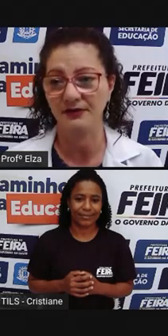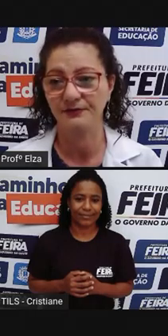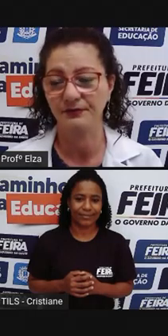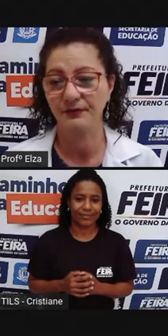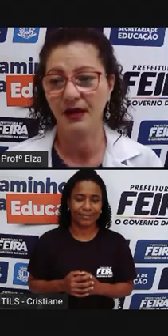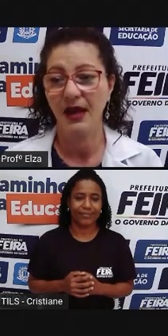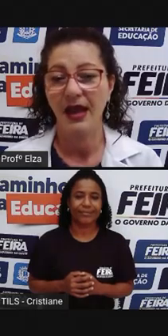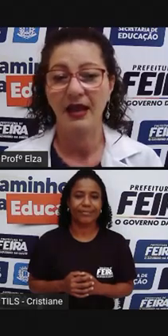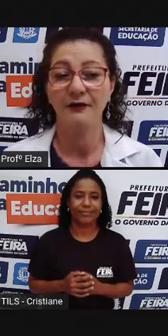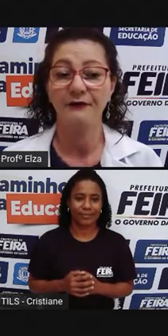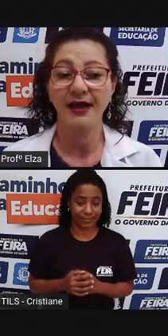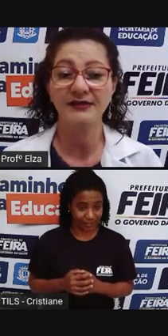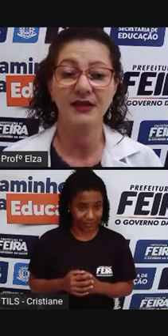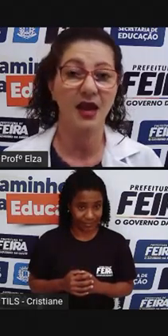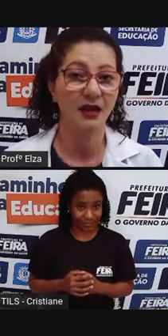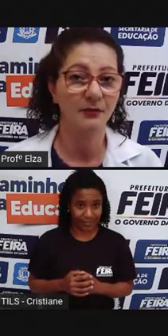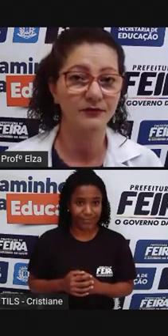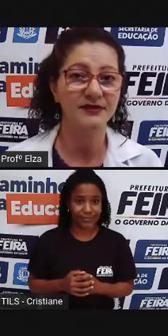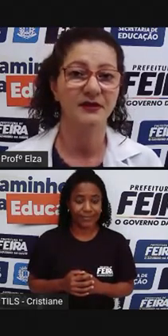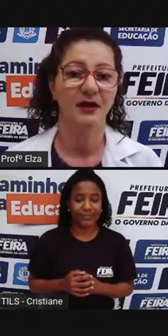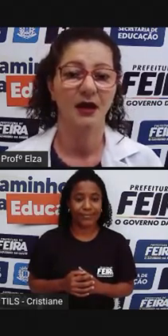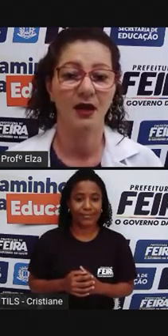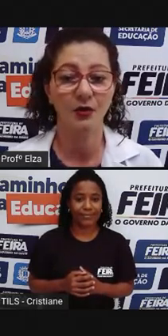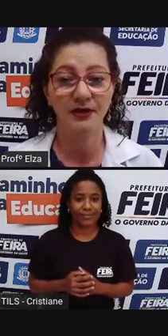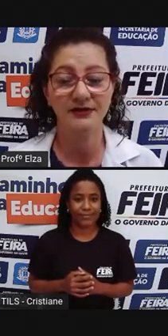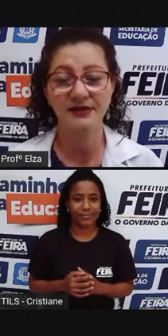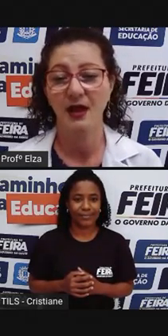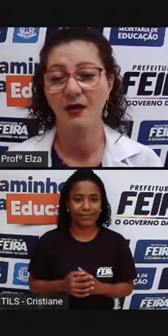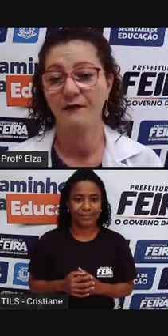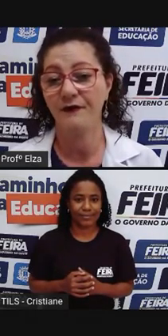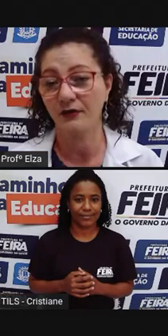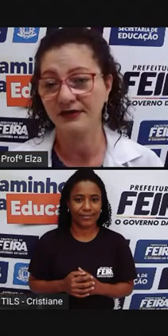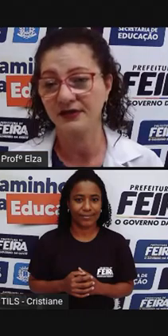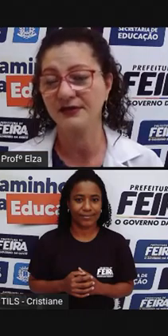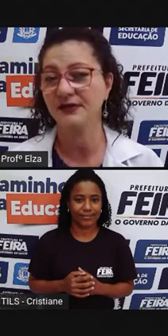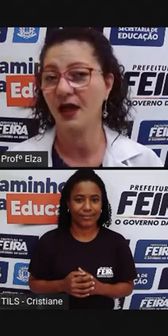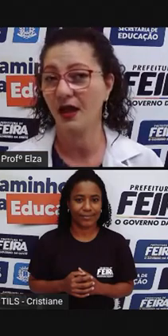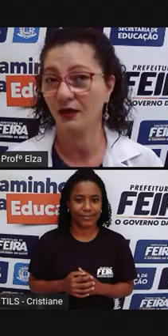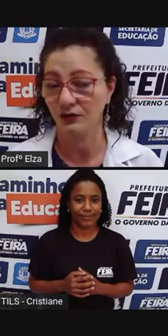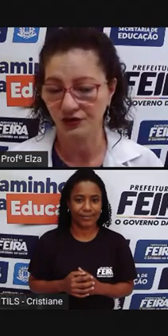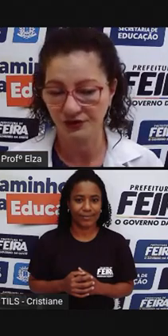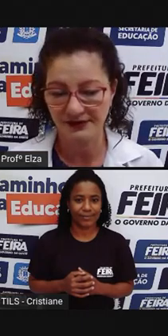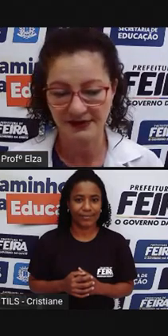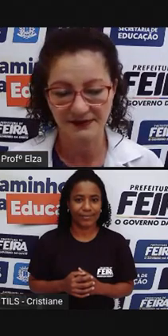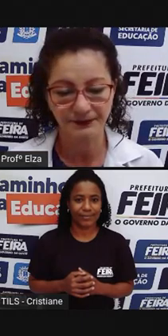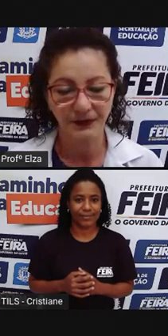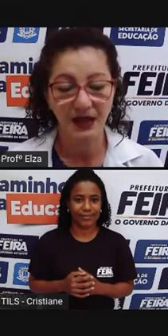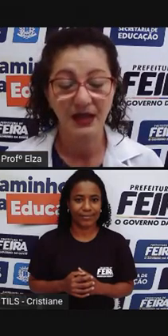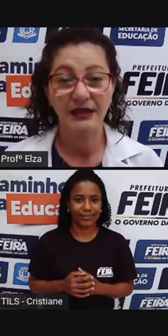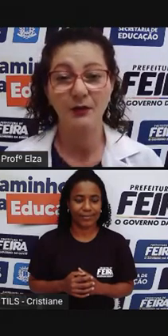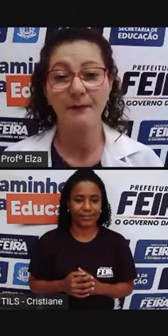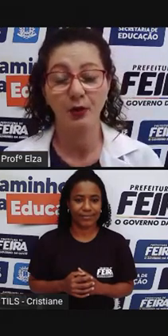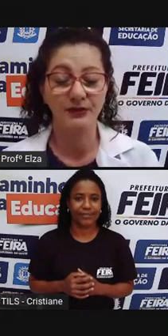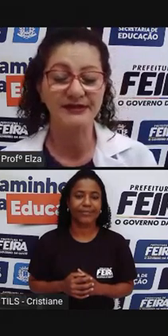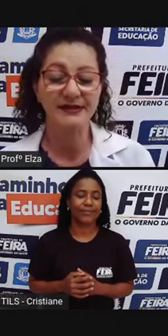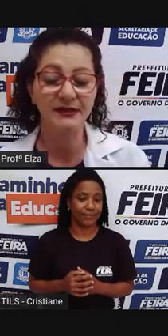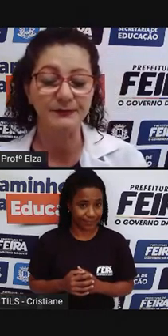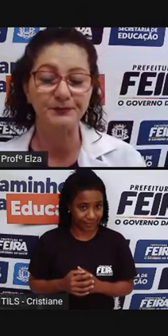environment. It affects animals, humans, forests and oceans. Então,